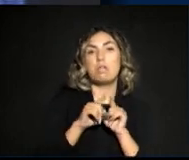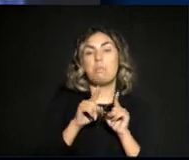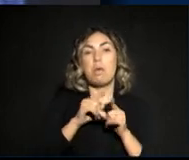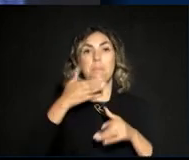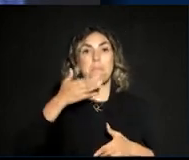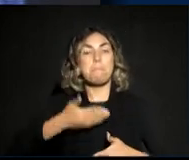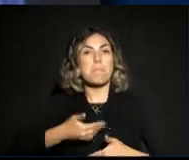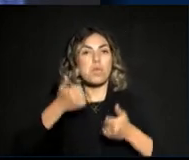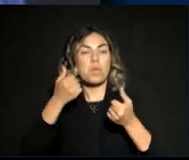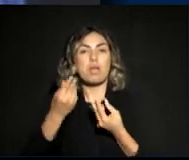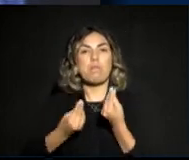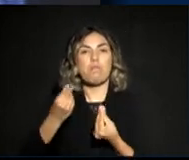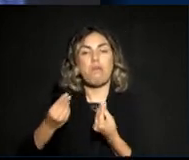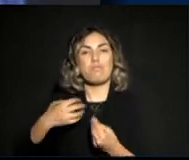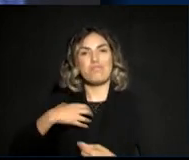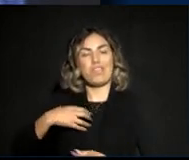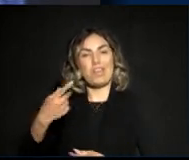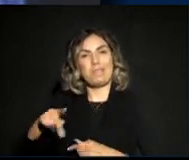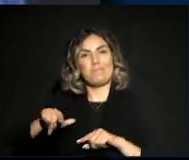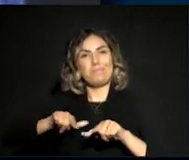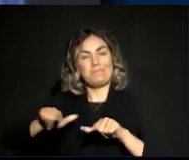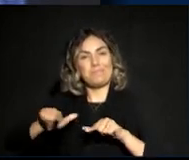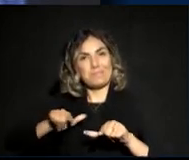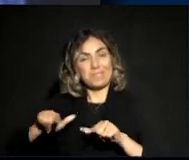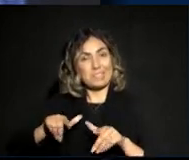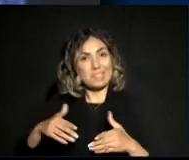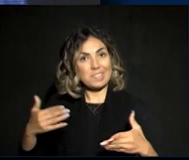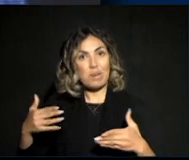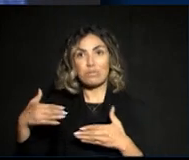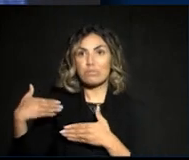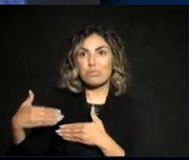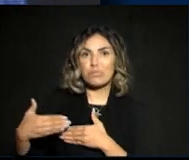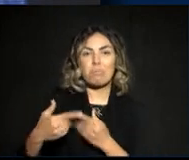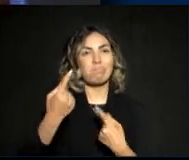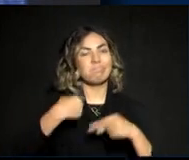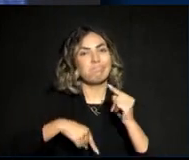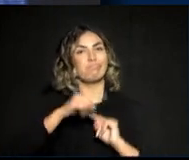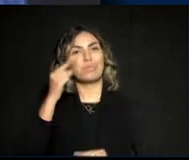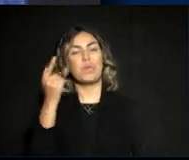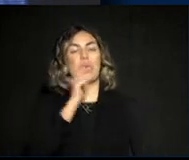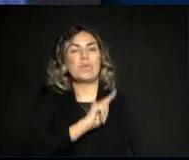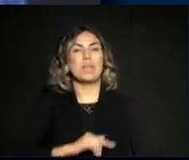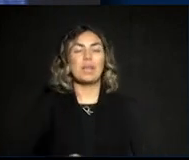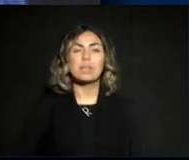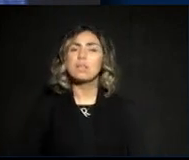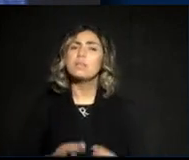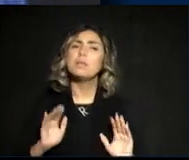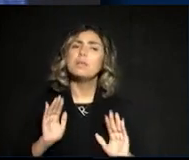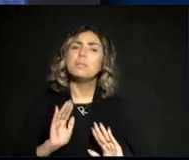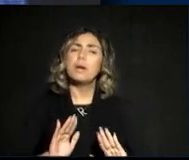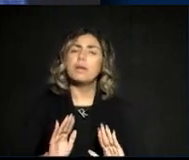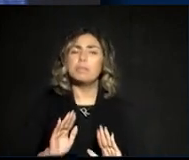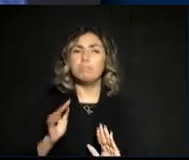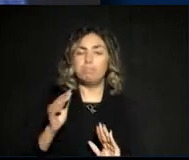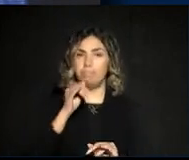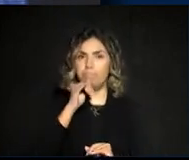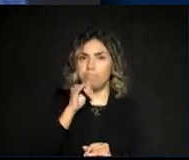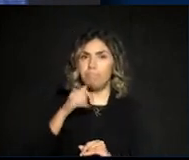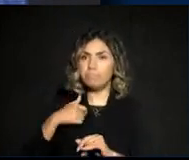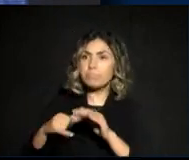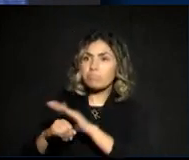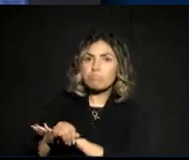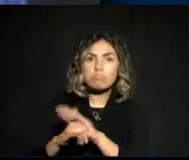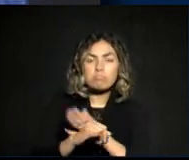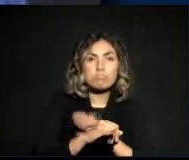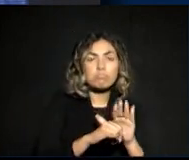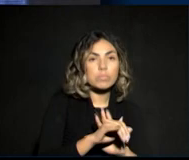do nível de serviço então é o usuário que no final das contas ganha com isso e quando a gente faz a o somatório